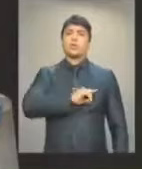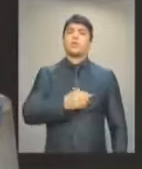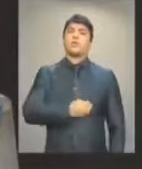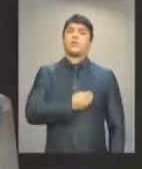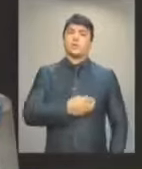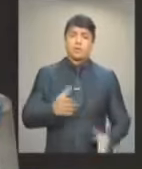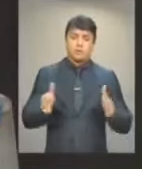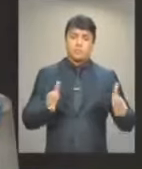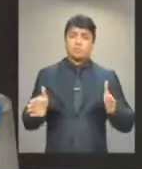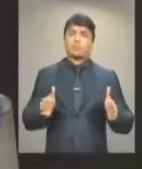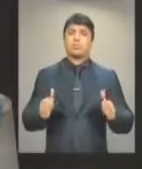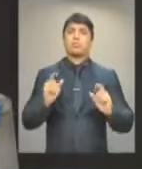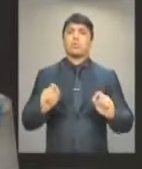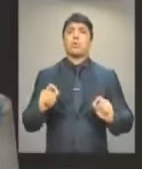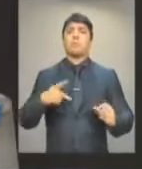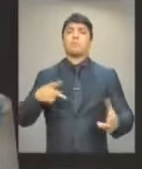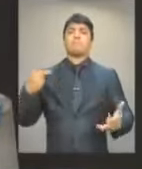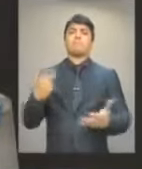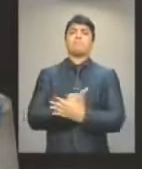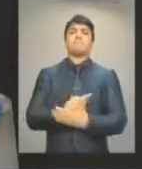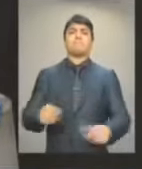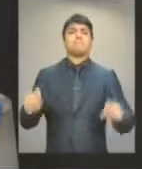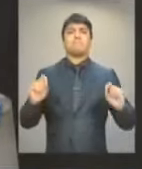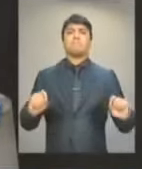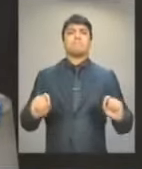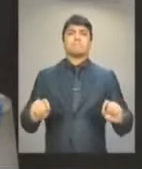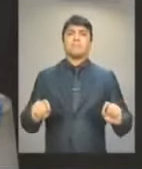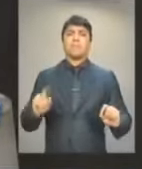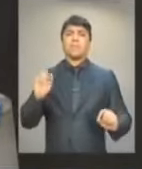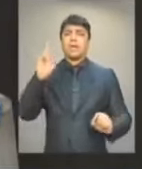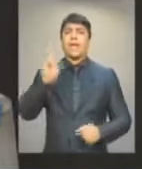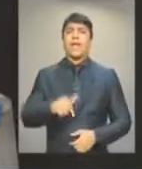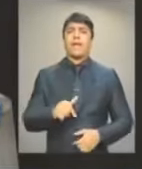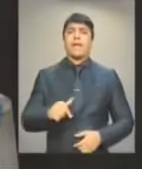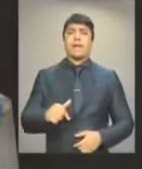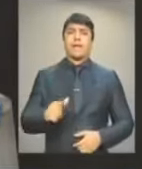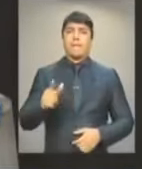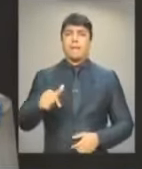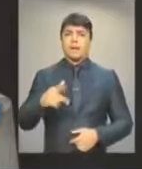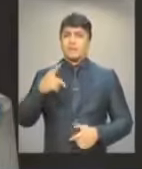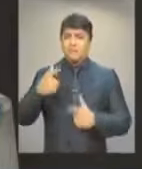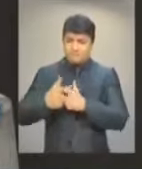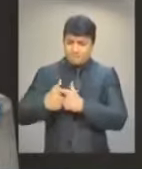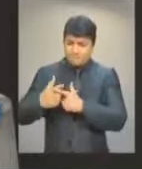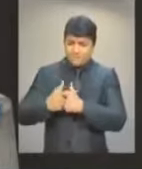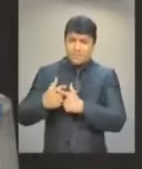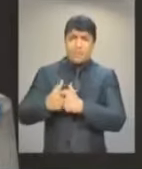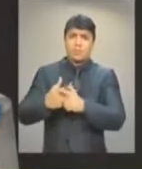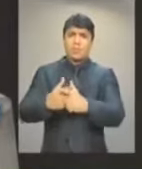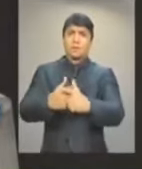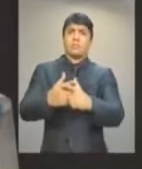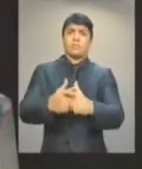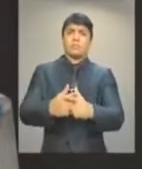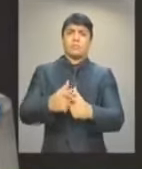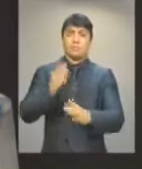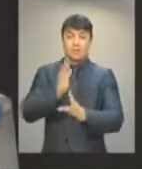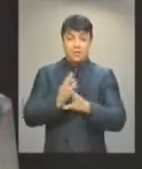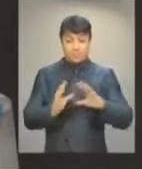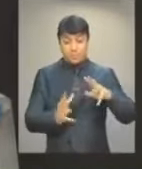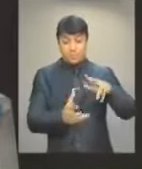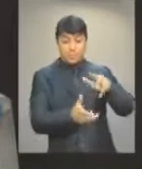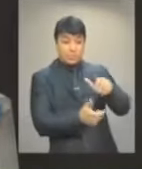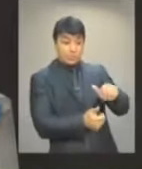gerações foram atravessadas por uma crise de caráter